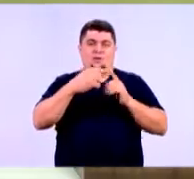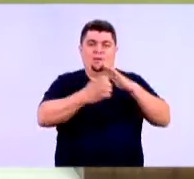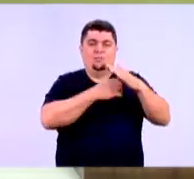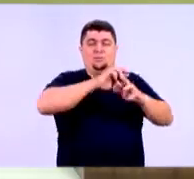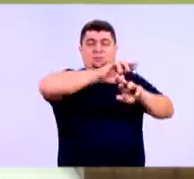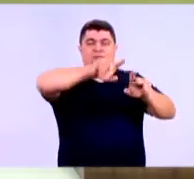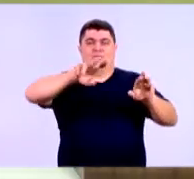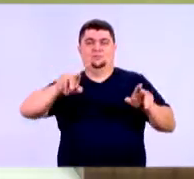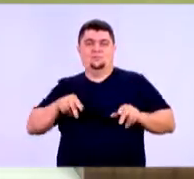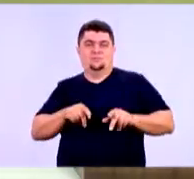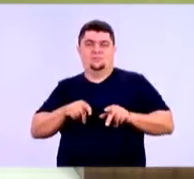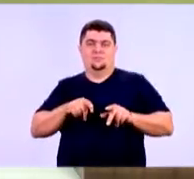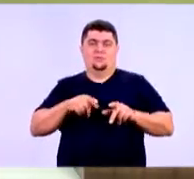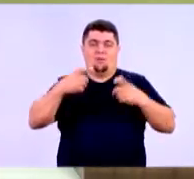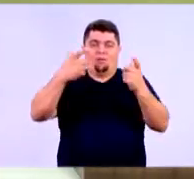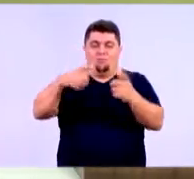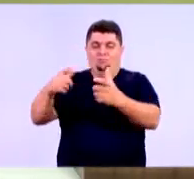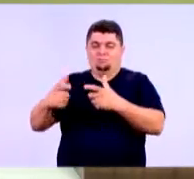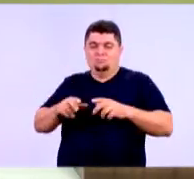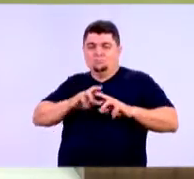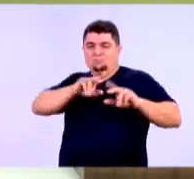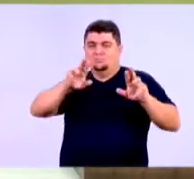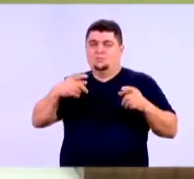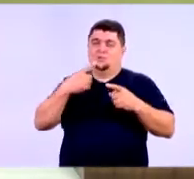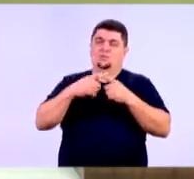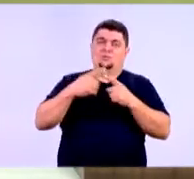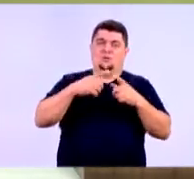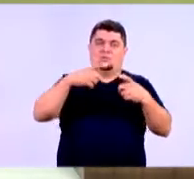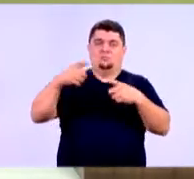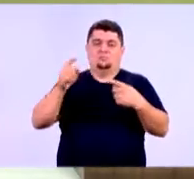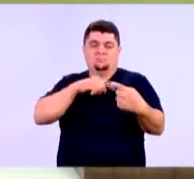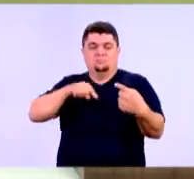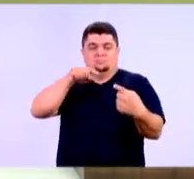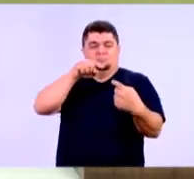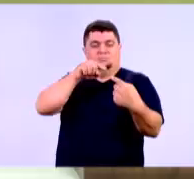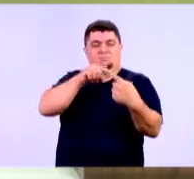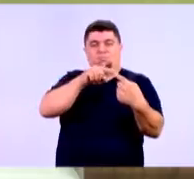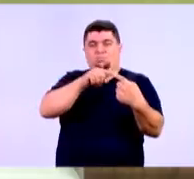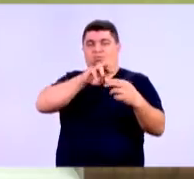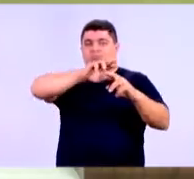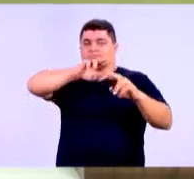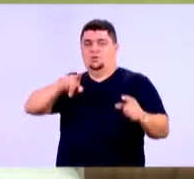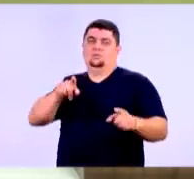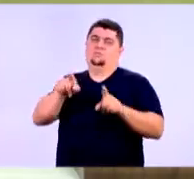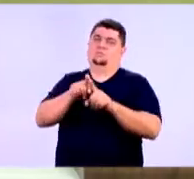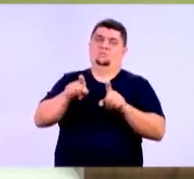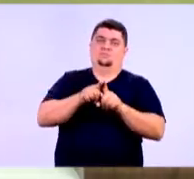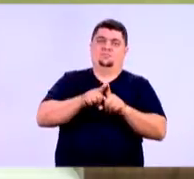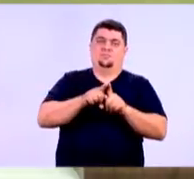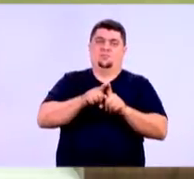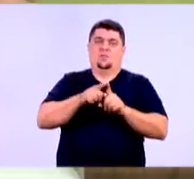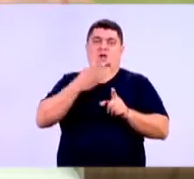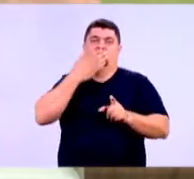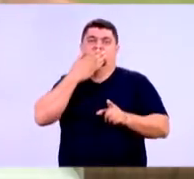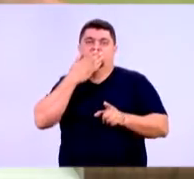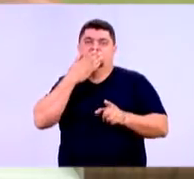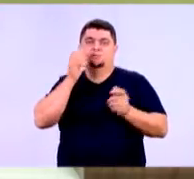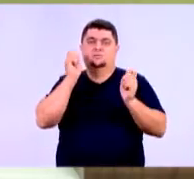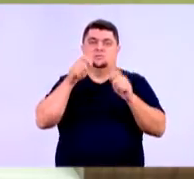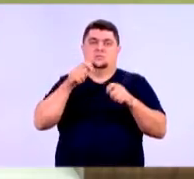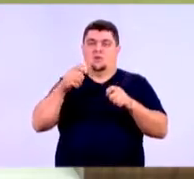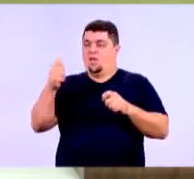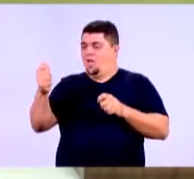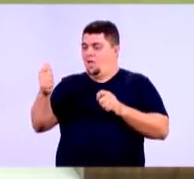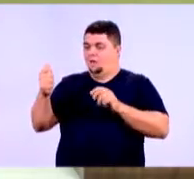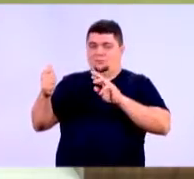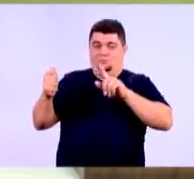os mercados são diferentes. Cada mercado atende um tipo de público diferenciado. Então, a forma como você analisa o público A é